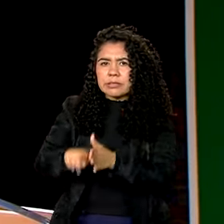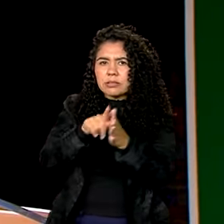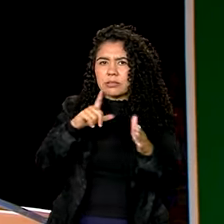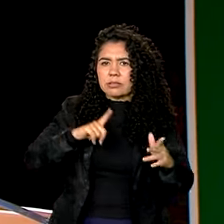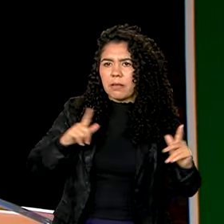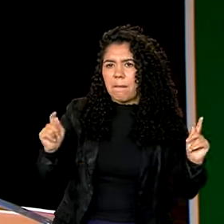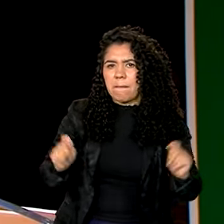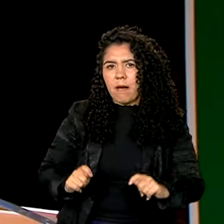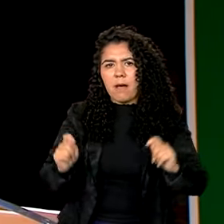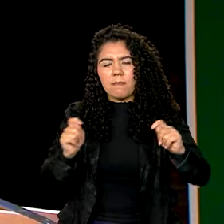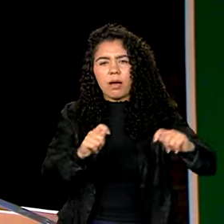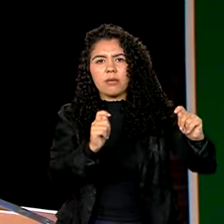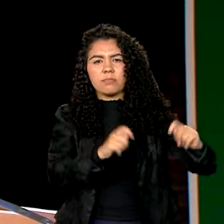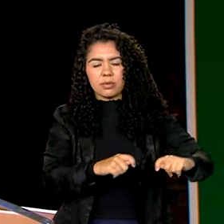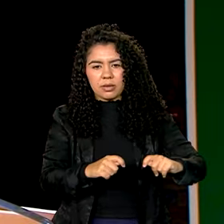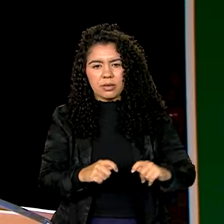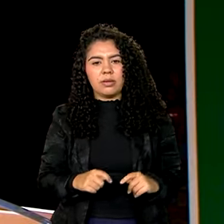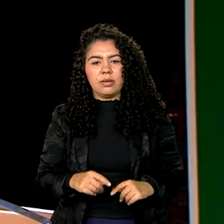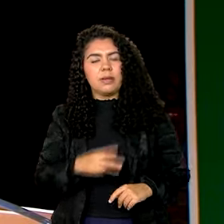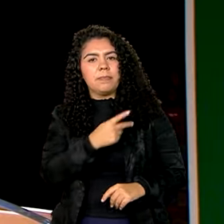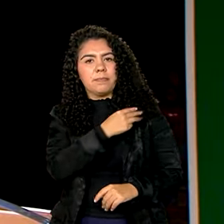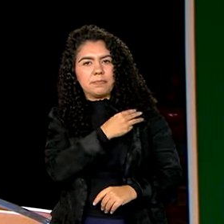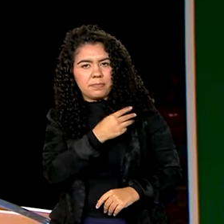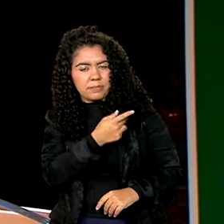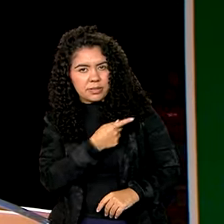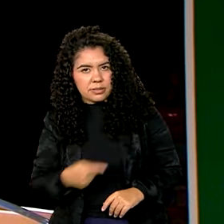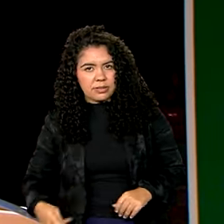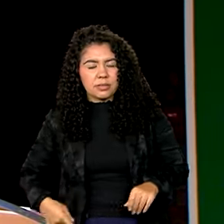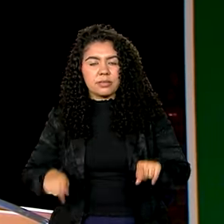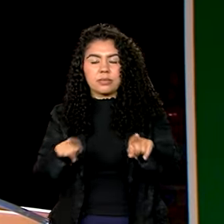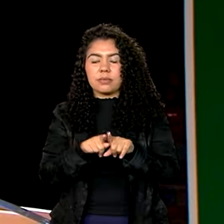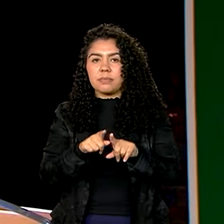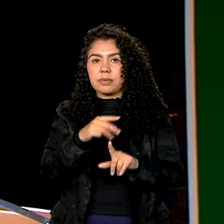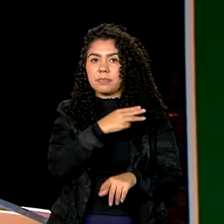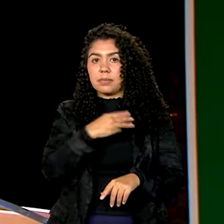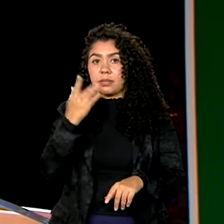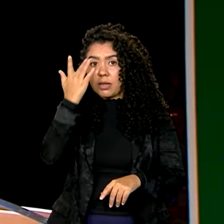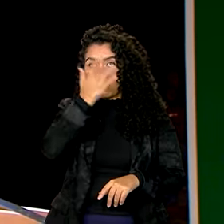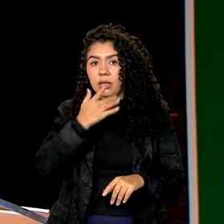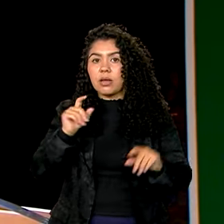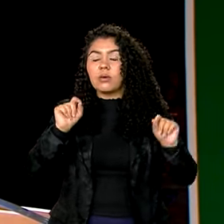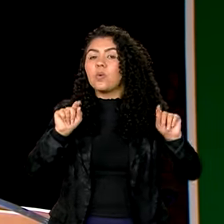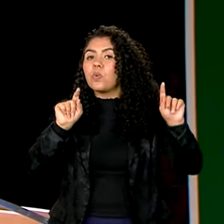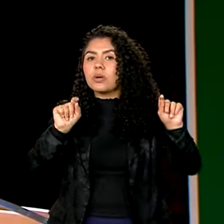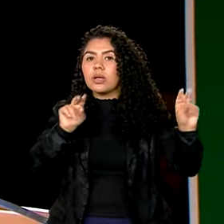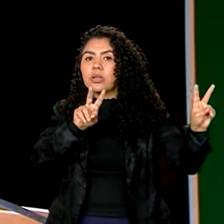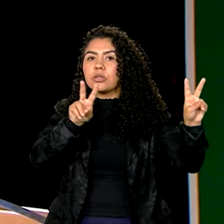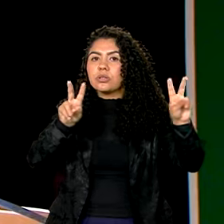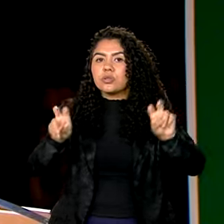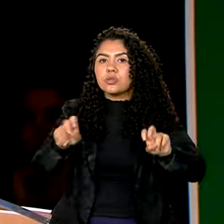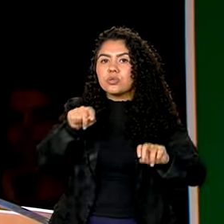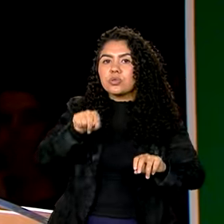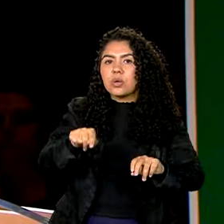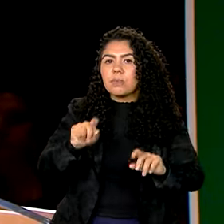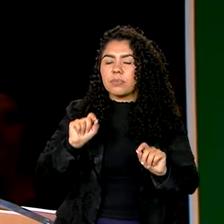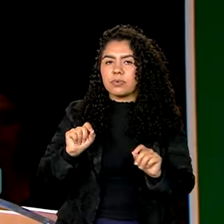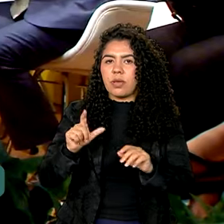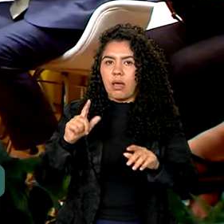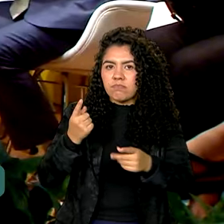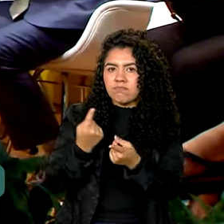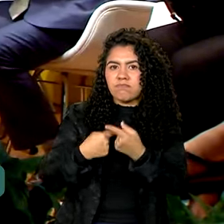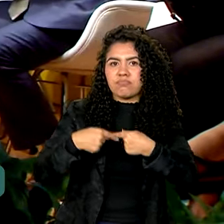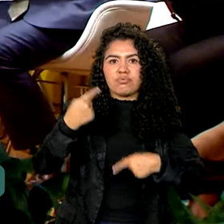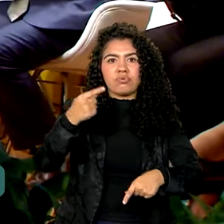potencialidades, presidente, ministro Haddad, da margem equatorial é uma questão de